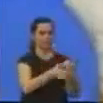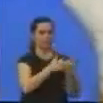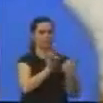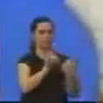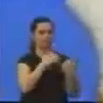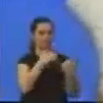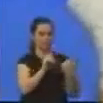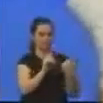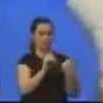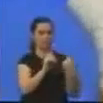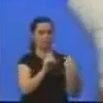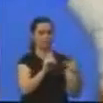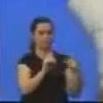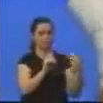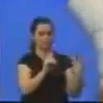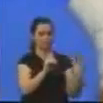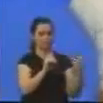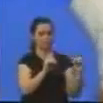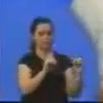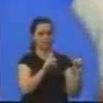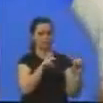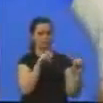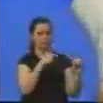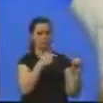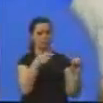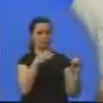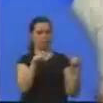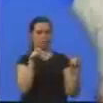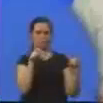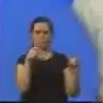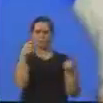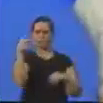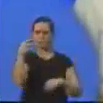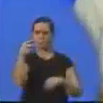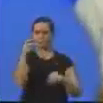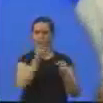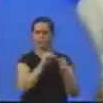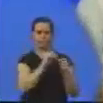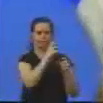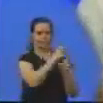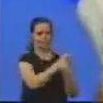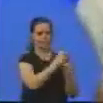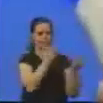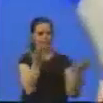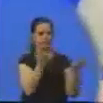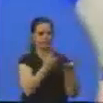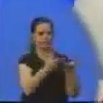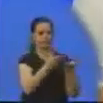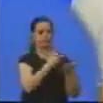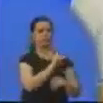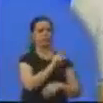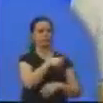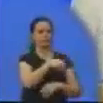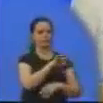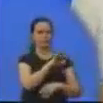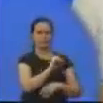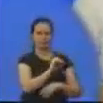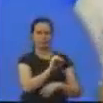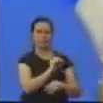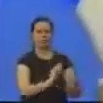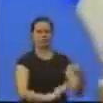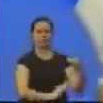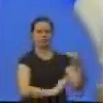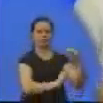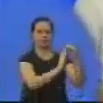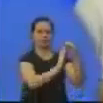produto passou a ser 30x menos x quadrado. Agora o que você vai fazer? Procurar o ponto de máximo